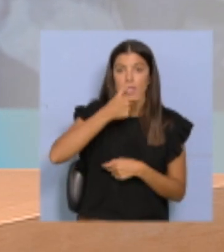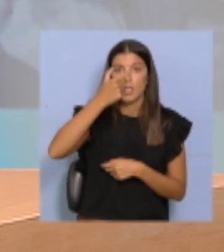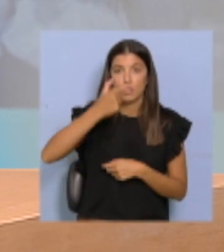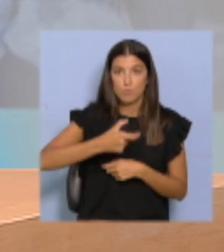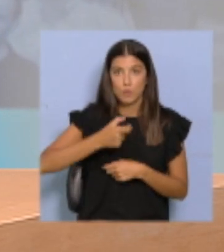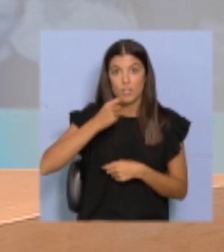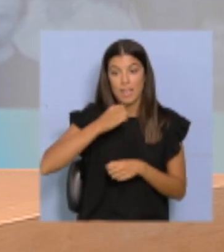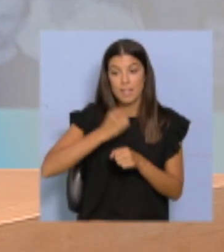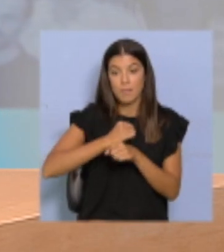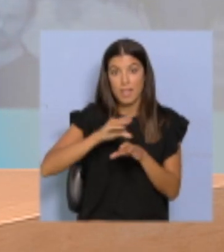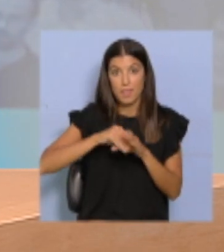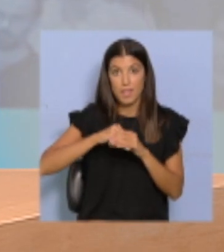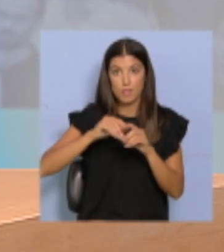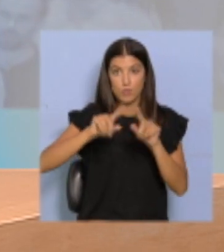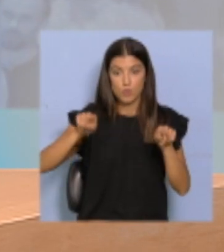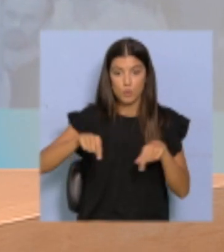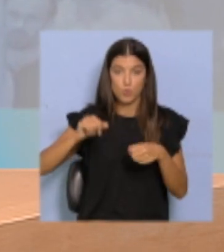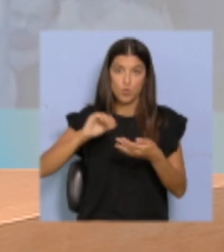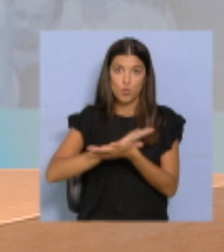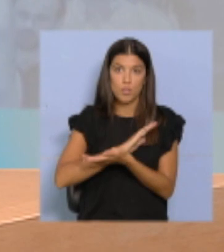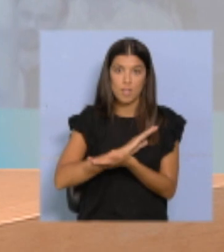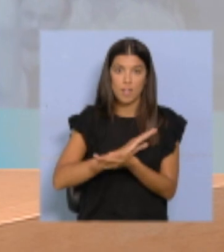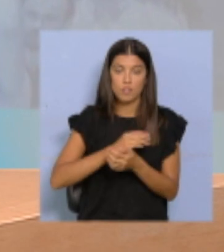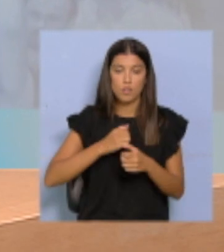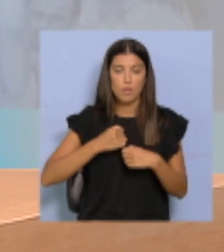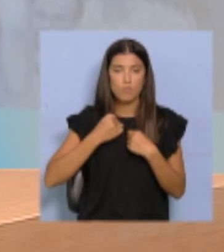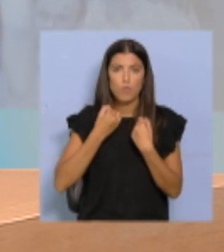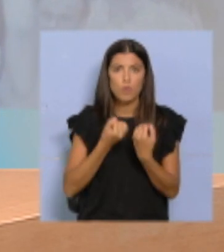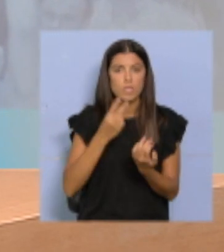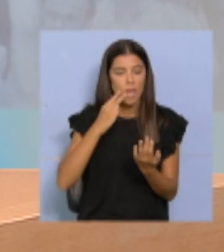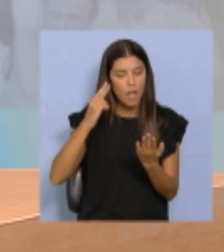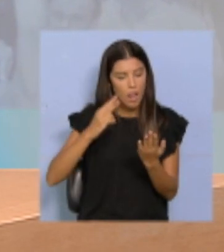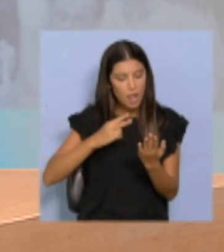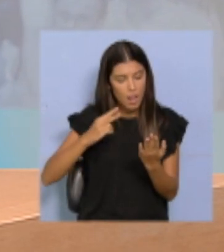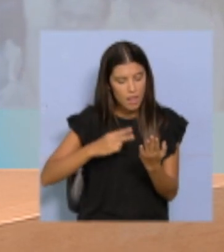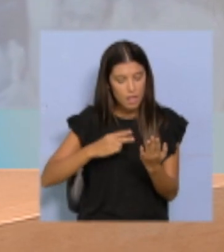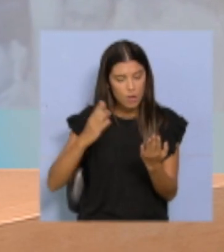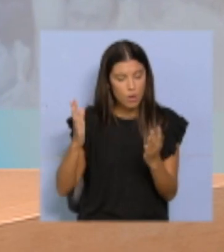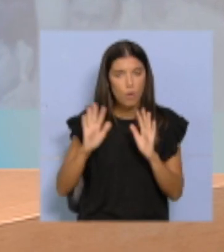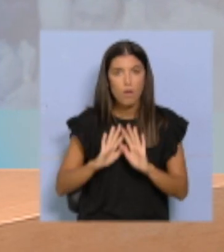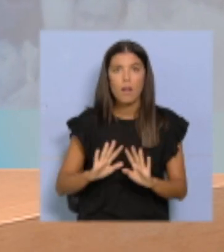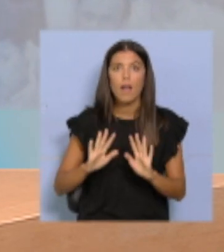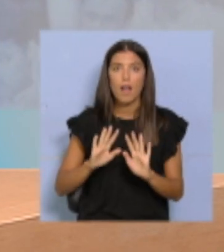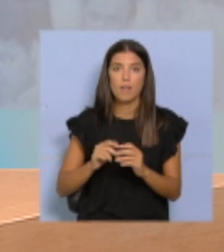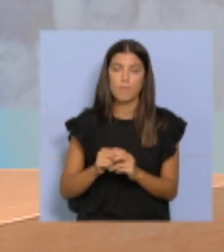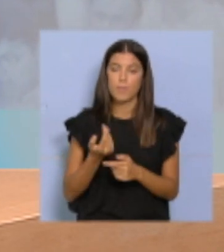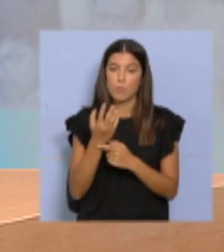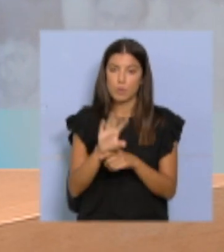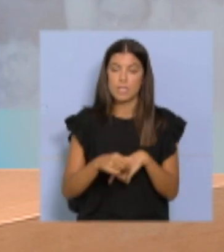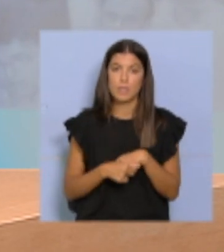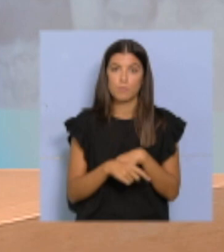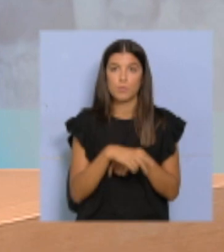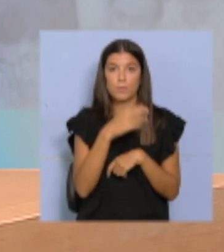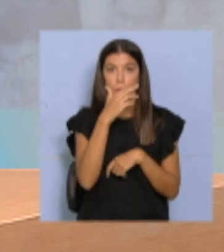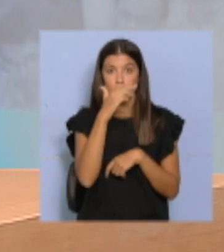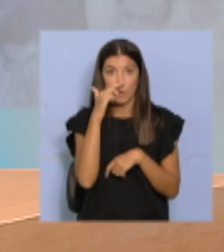está nas redações, a possibilidade de ler com calma e com precisão aquilo que está. Falámos de um exemplo muito curioso, que foi,